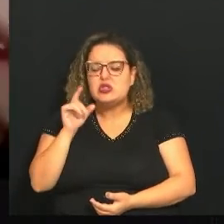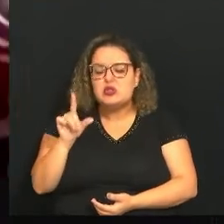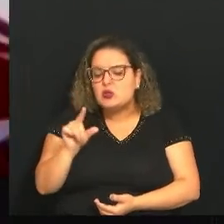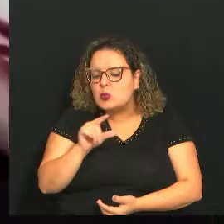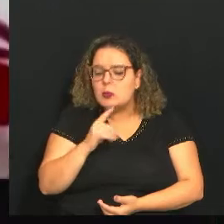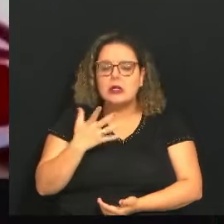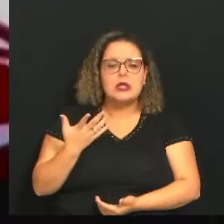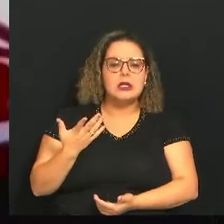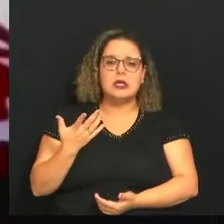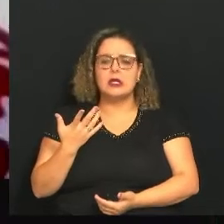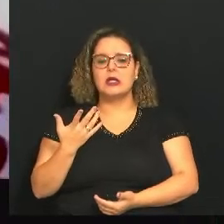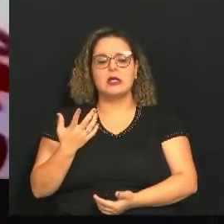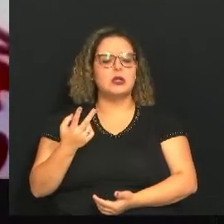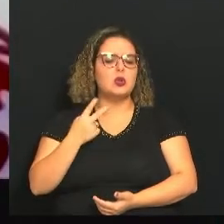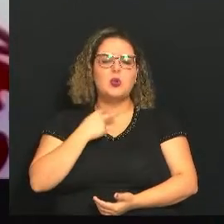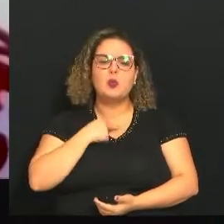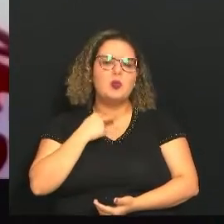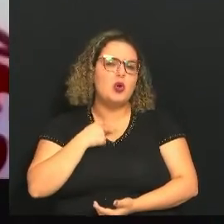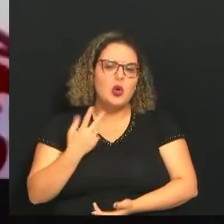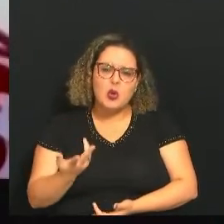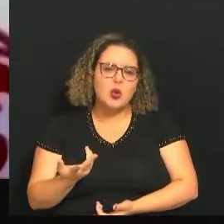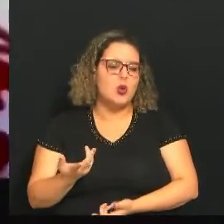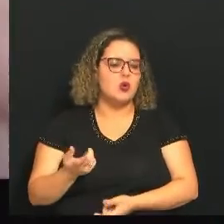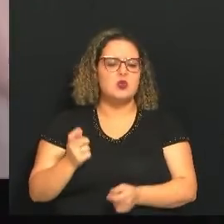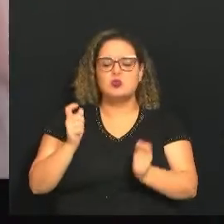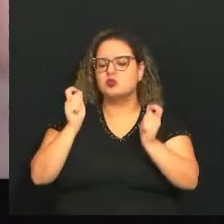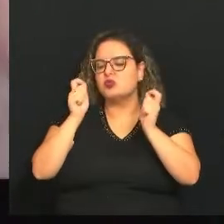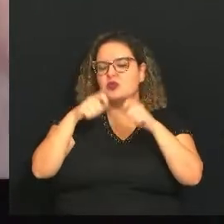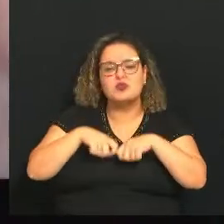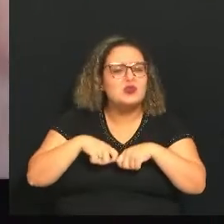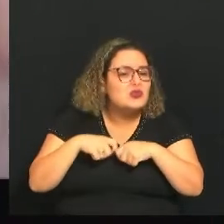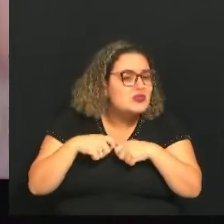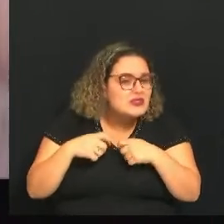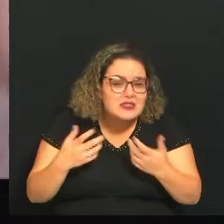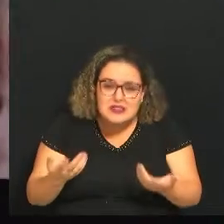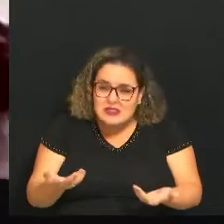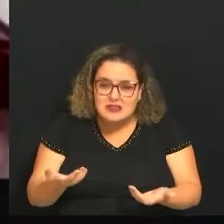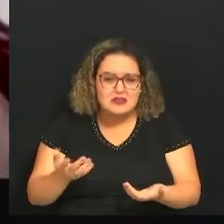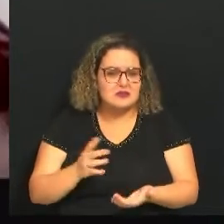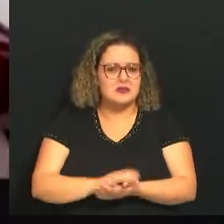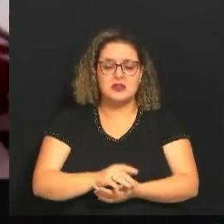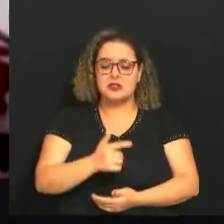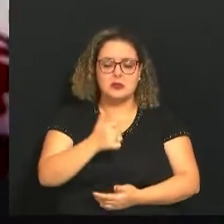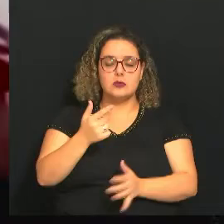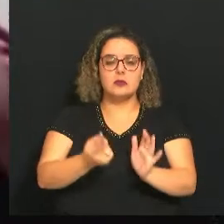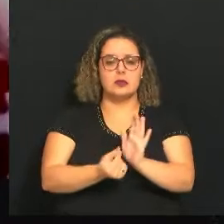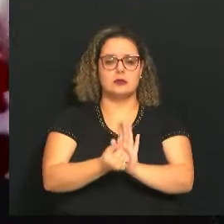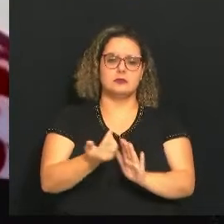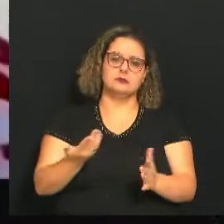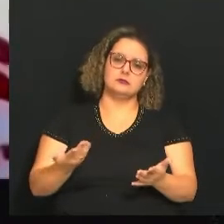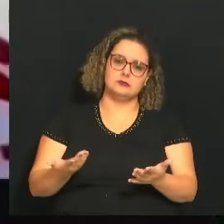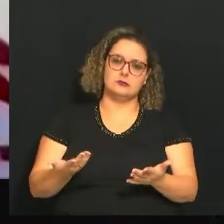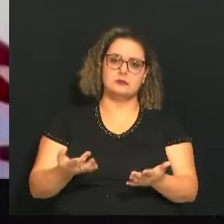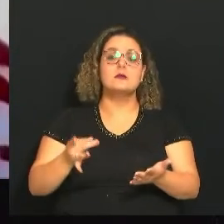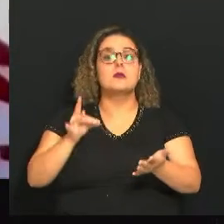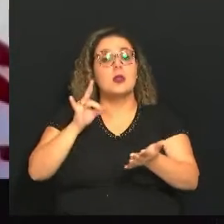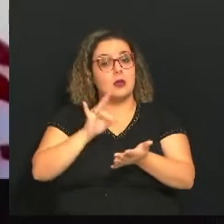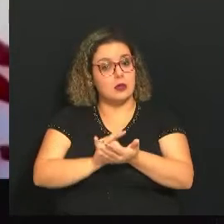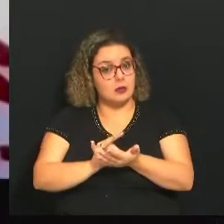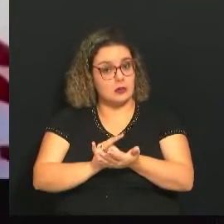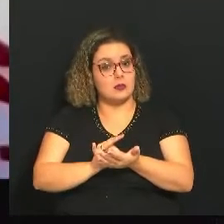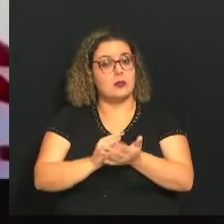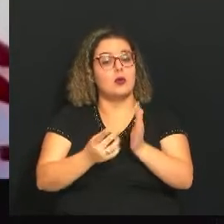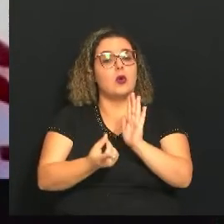uma impossibilidade de abrir esse diálogo franco que não tem orçamento, né? Porque realmente o valor que ficou no orçamento